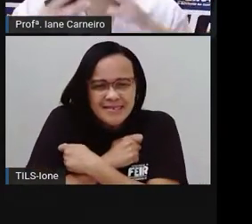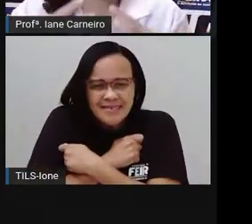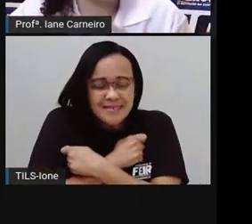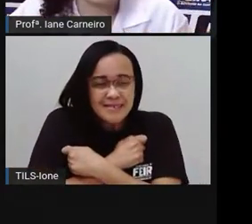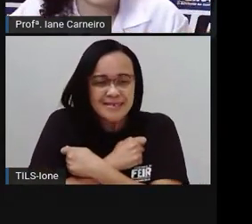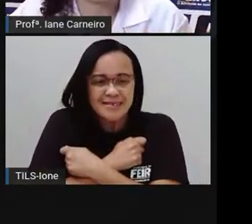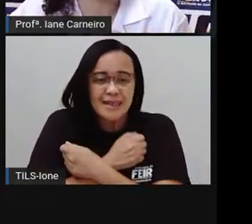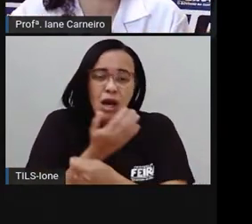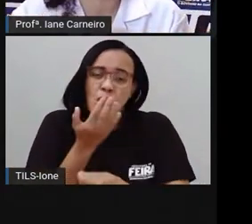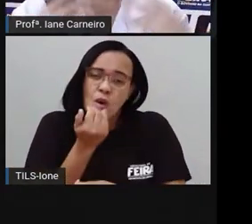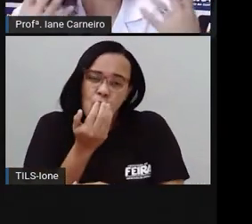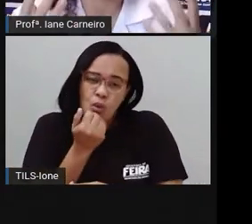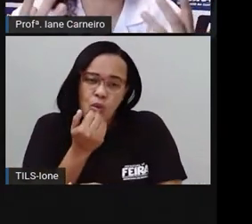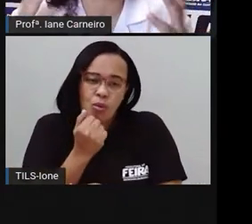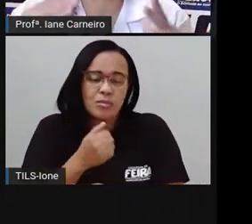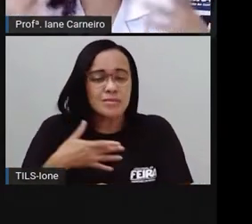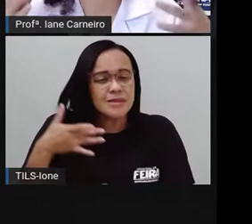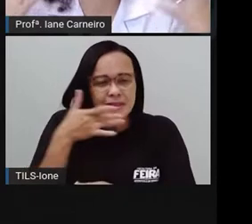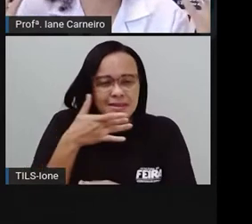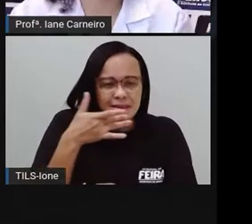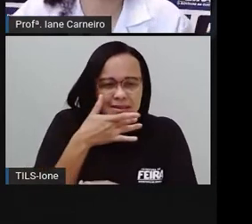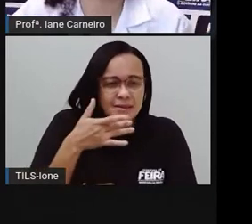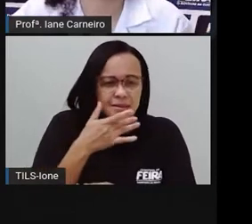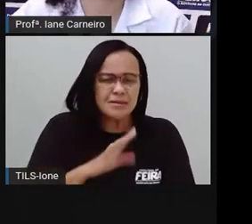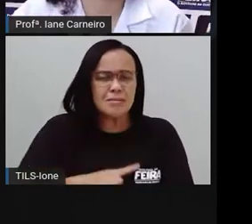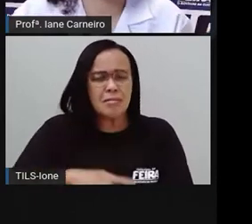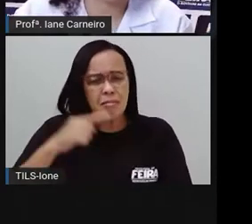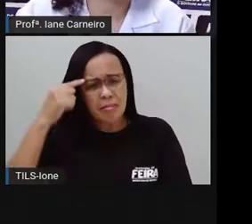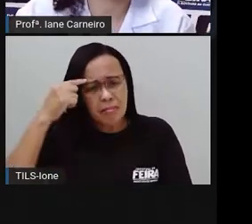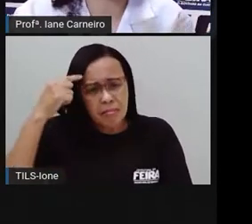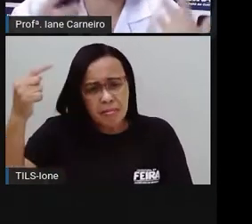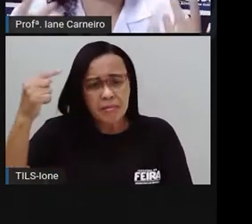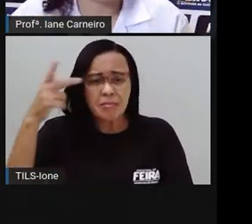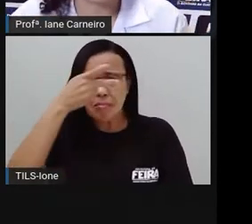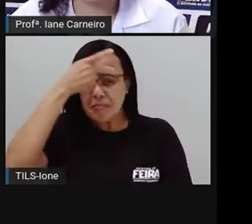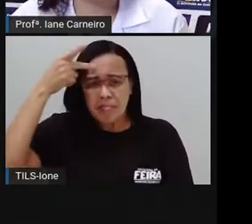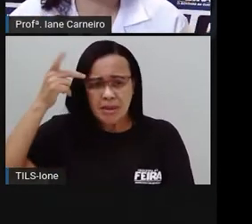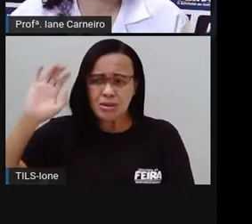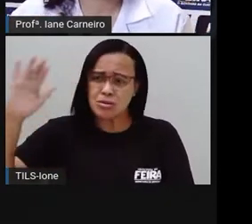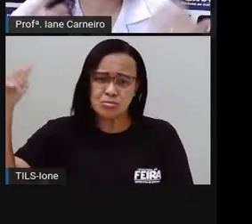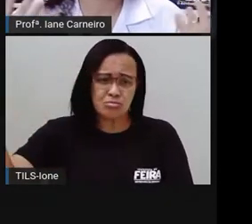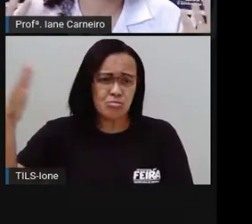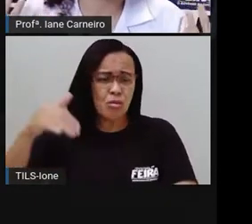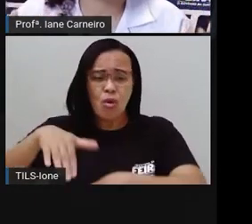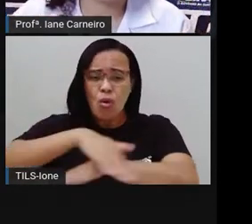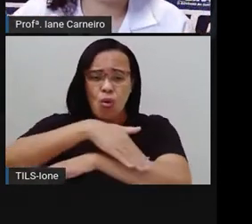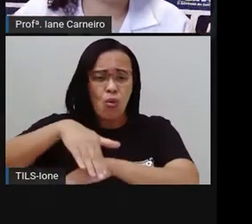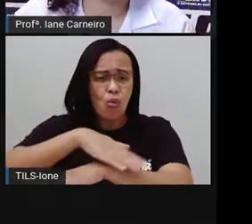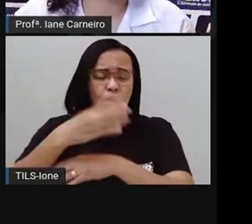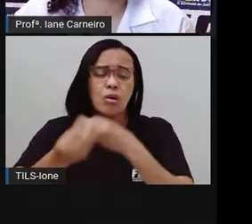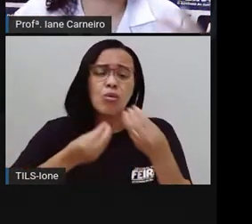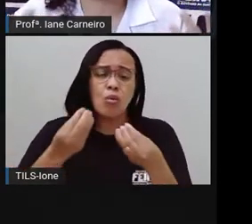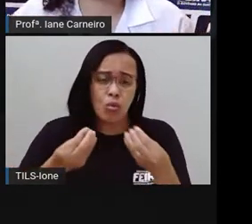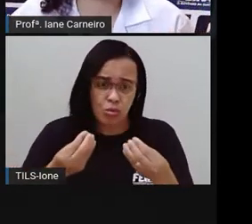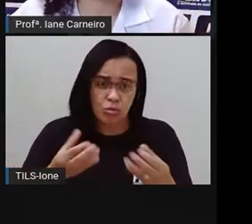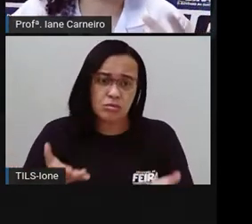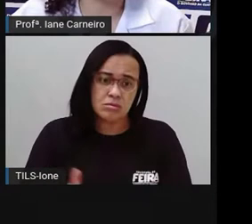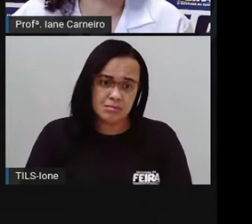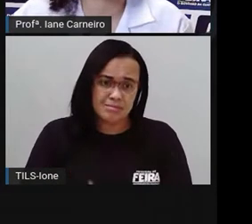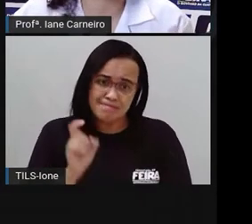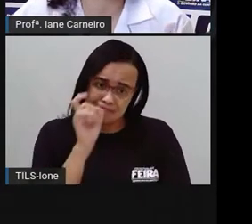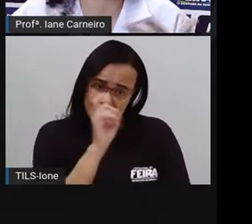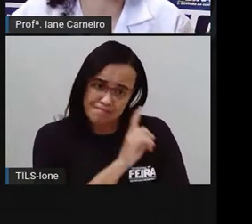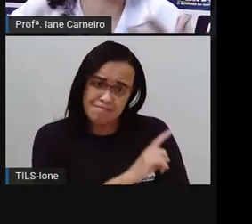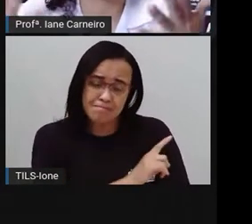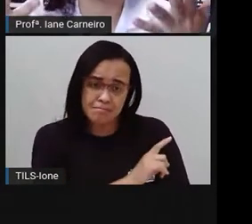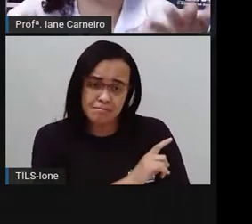tinha uma comidinha lá gostosinha. Imagine as pessoas que não tinham isso, né, que estavam na rua. Infelizmente, né, tem pessoas que não